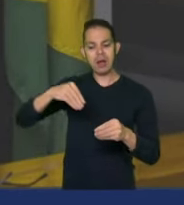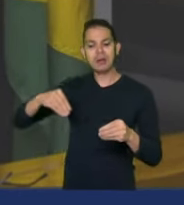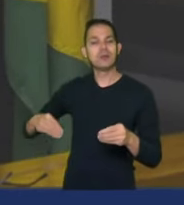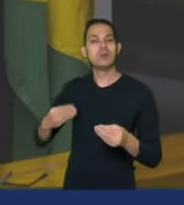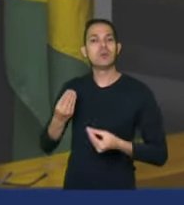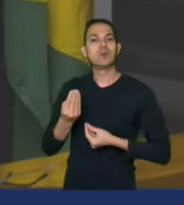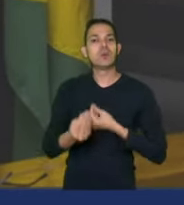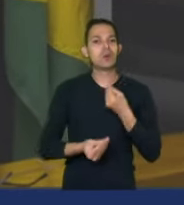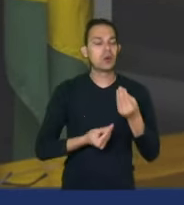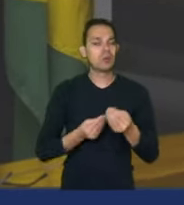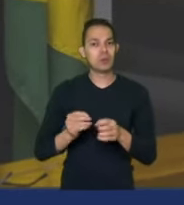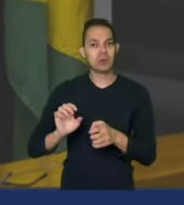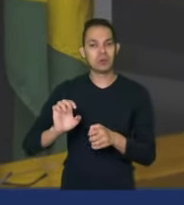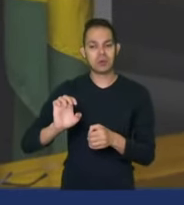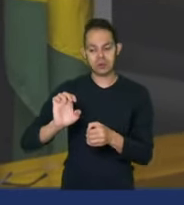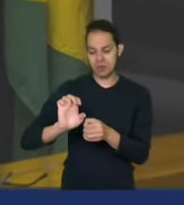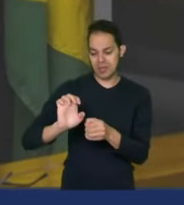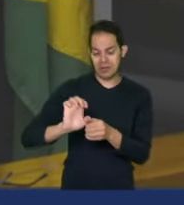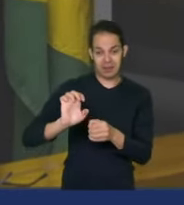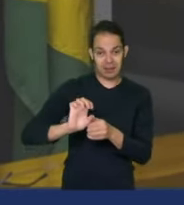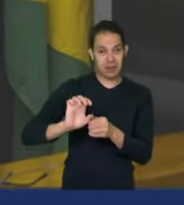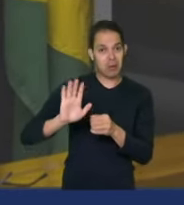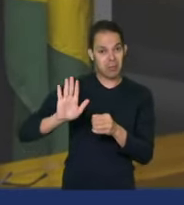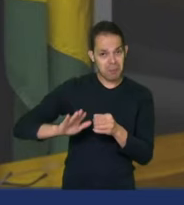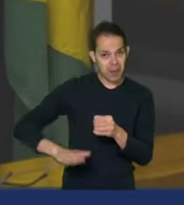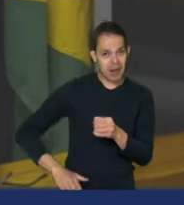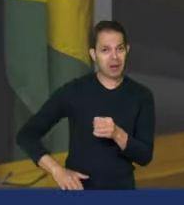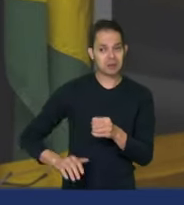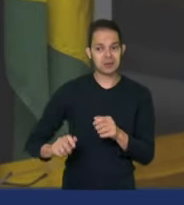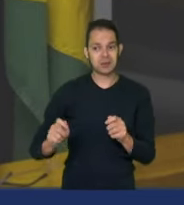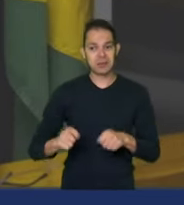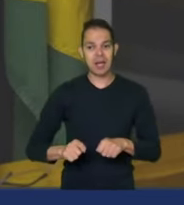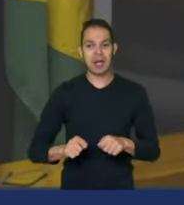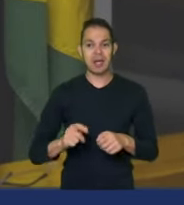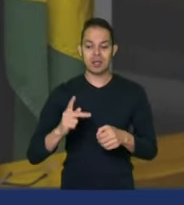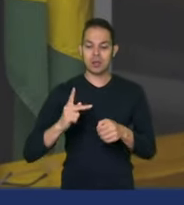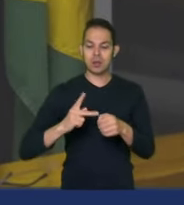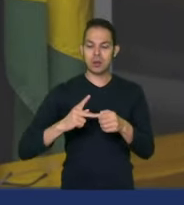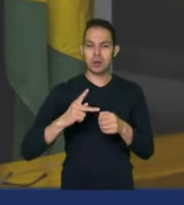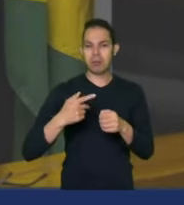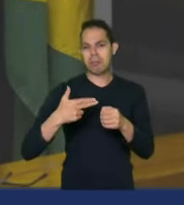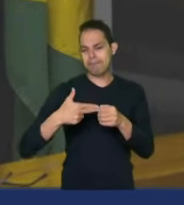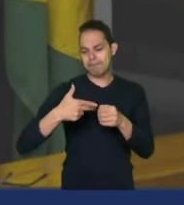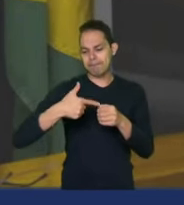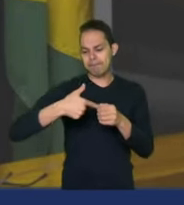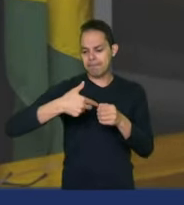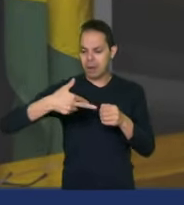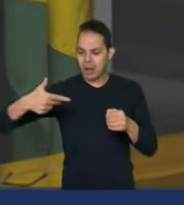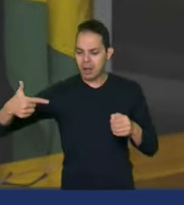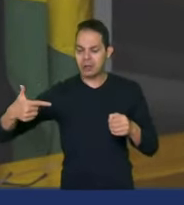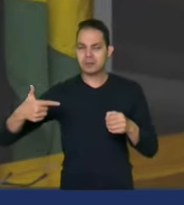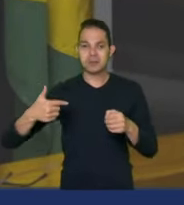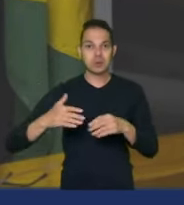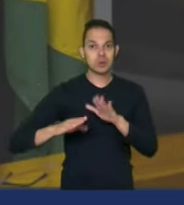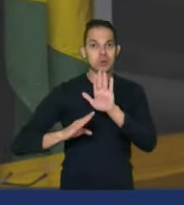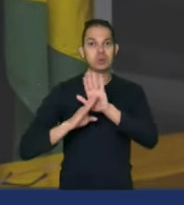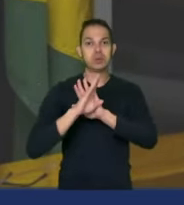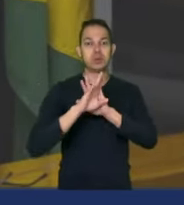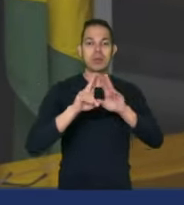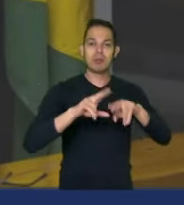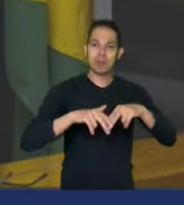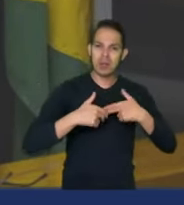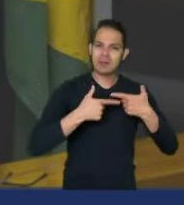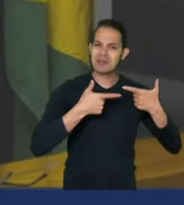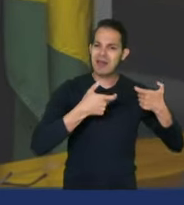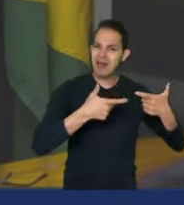o etanol muito mais barato. E quando o petróleo sobe em função da guerra da Ucrânia e de outros problemas,